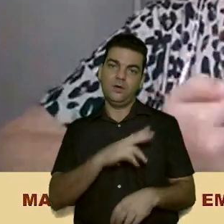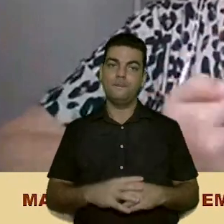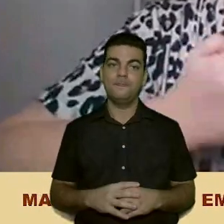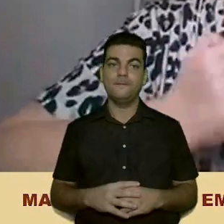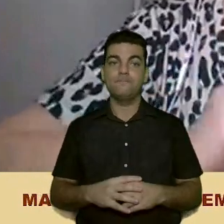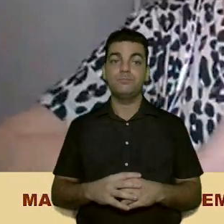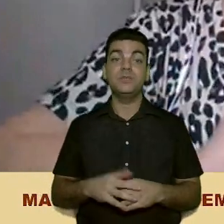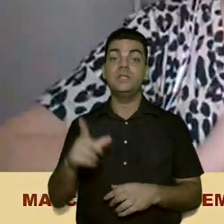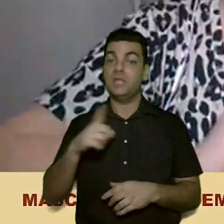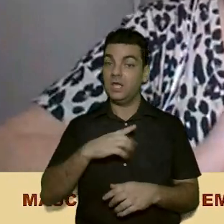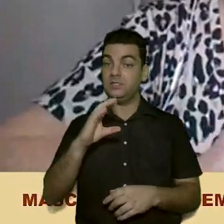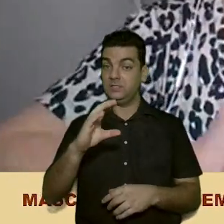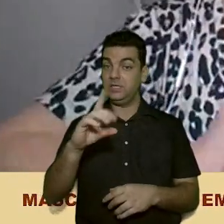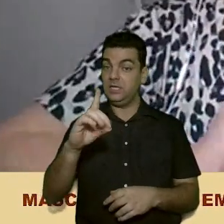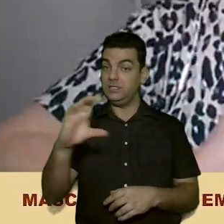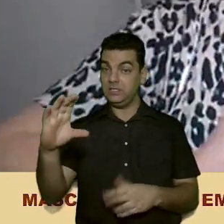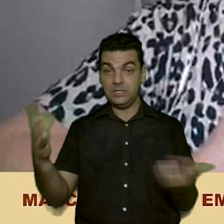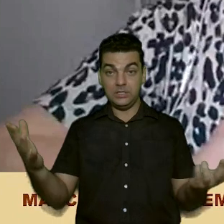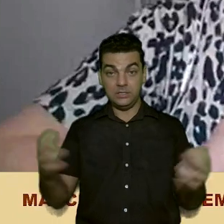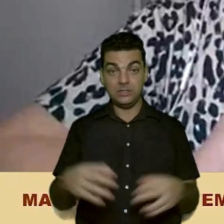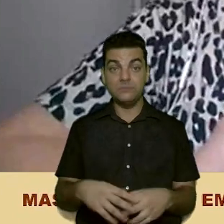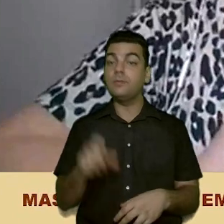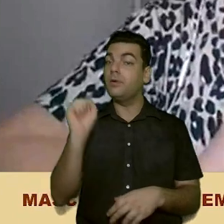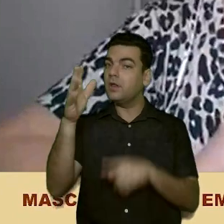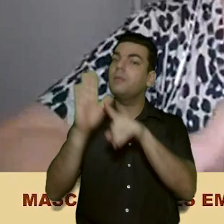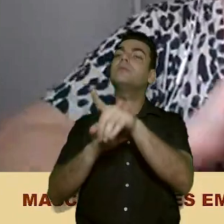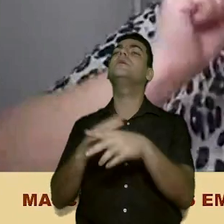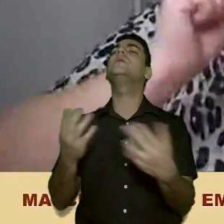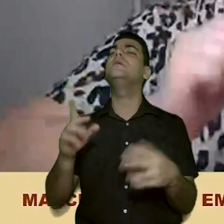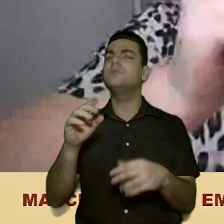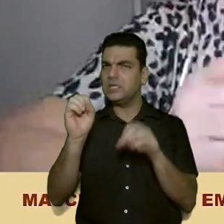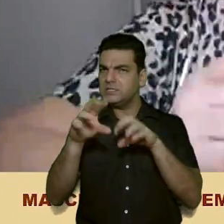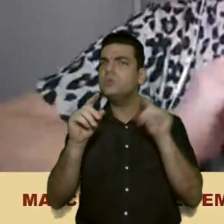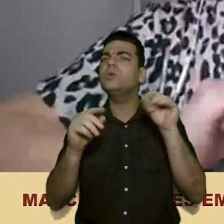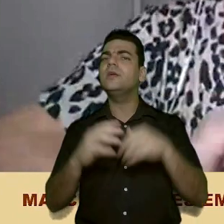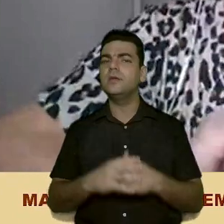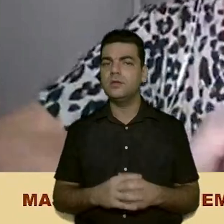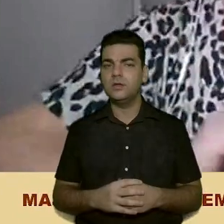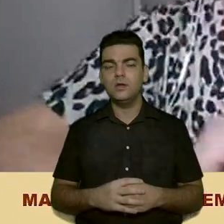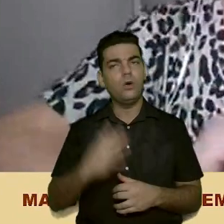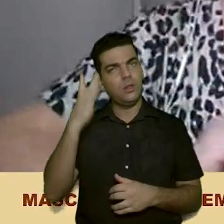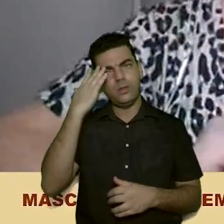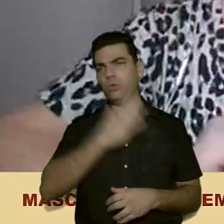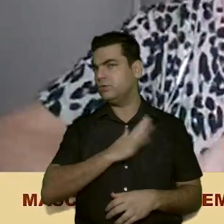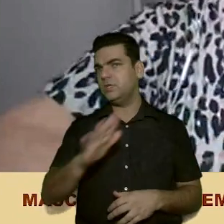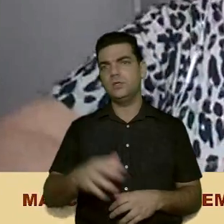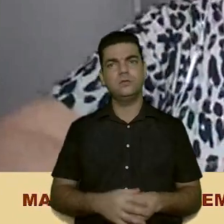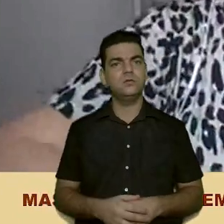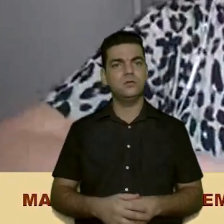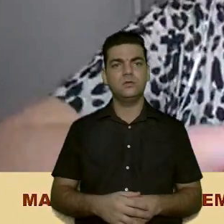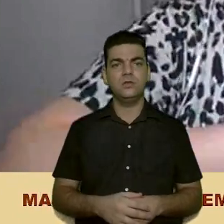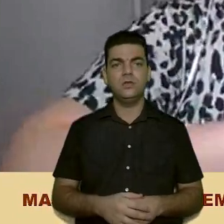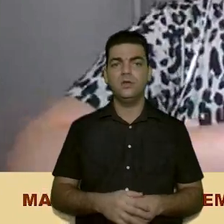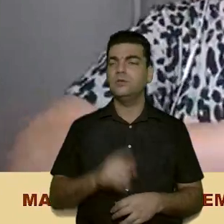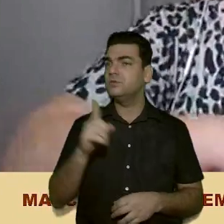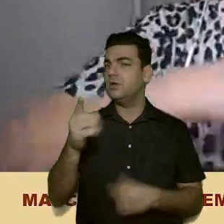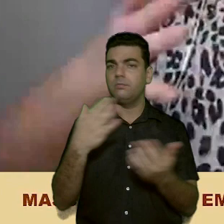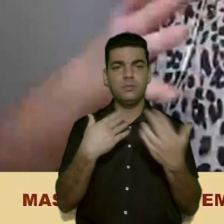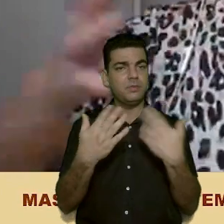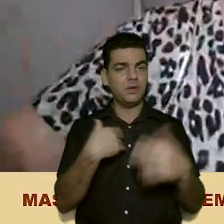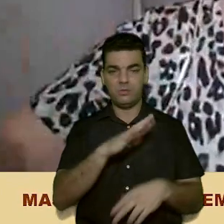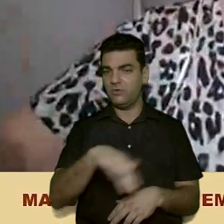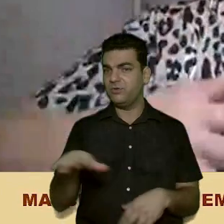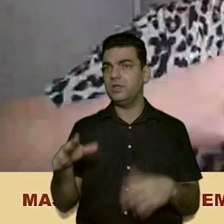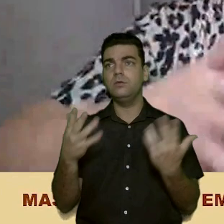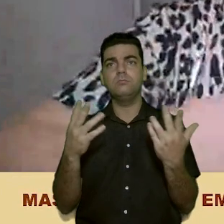é de consumo, uma escola particular, né? Uma relação regulada pelo Código de Defesa do Consumidor. Então, você pode bater lá na porta e falar, olha, o